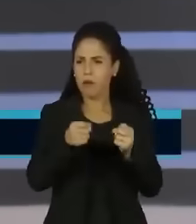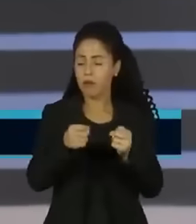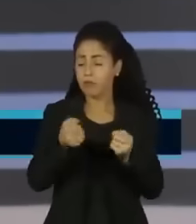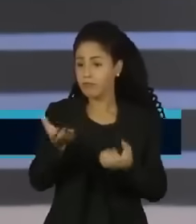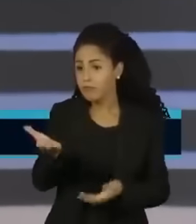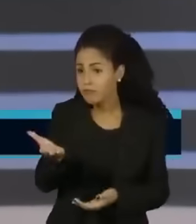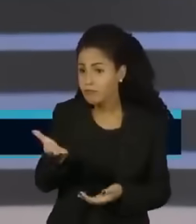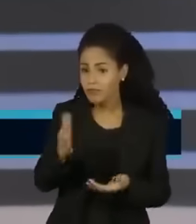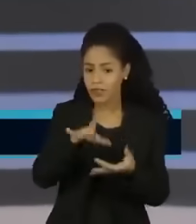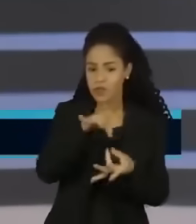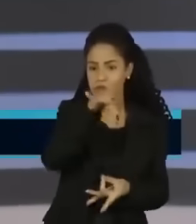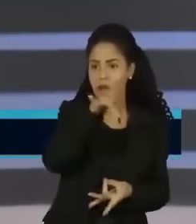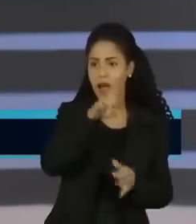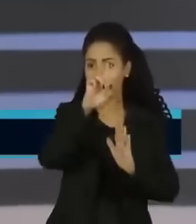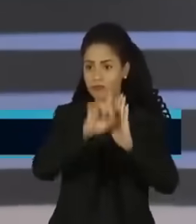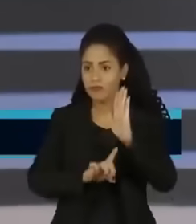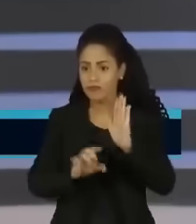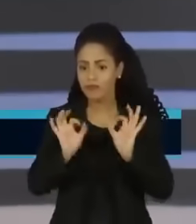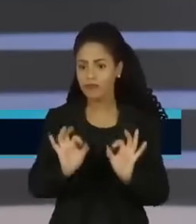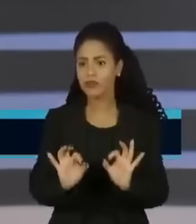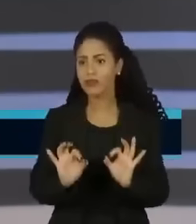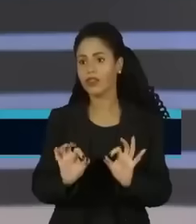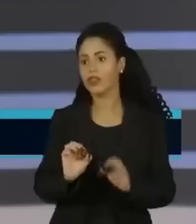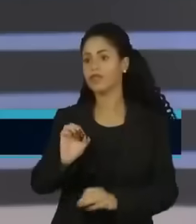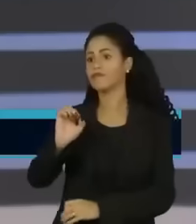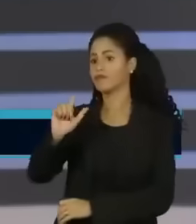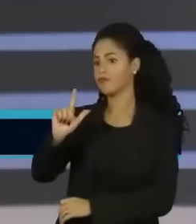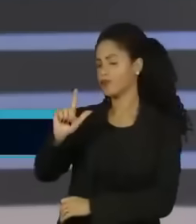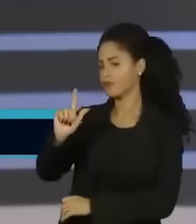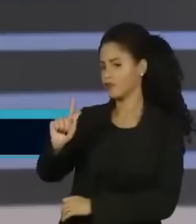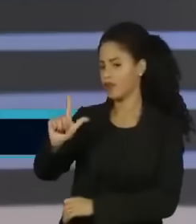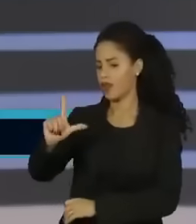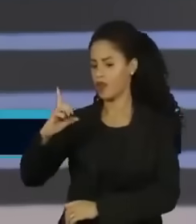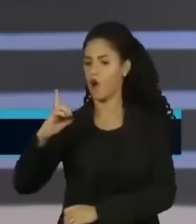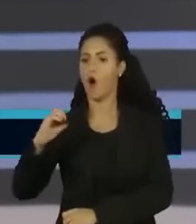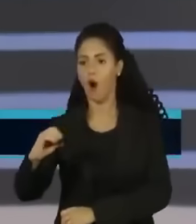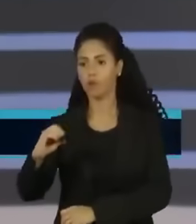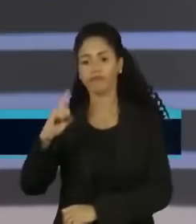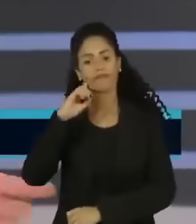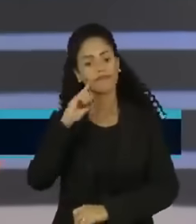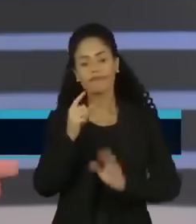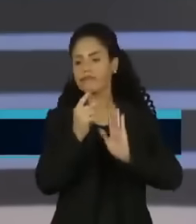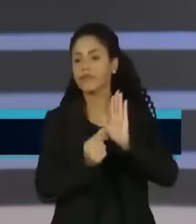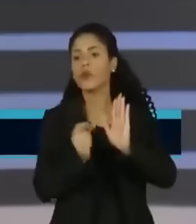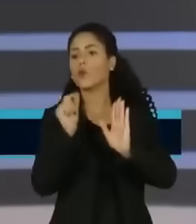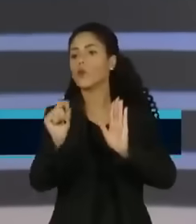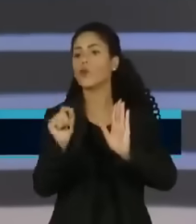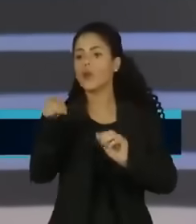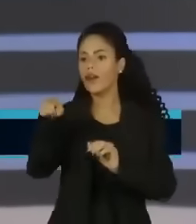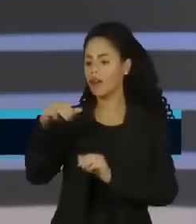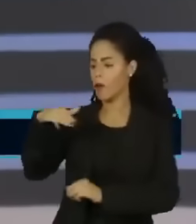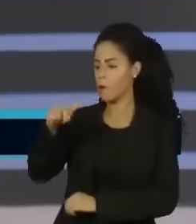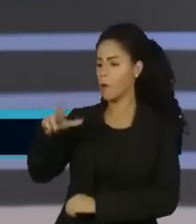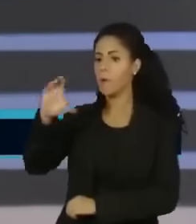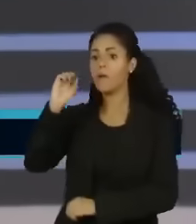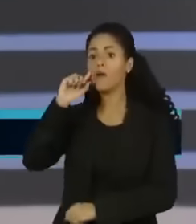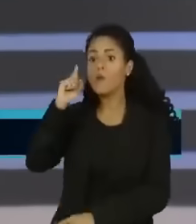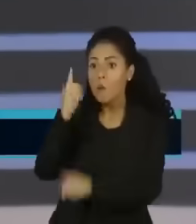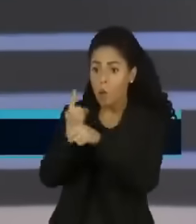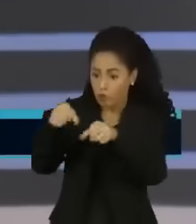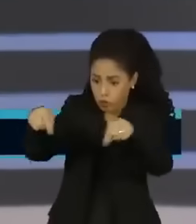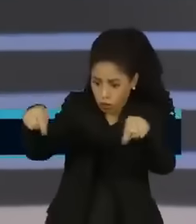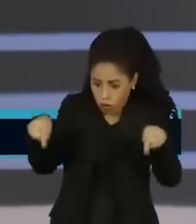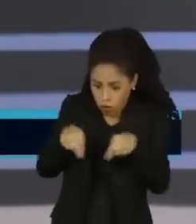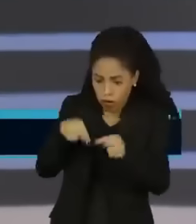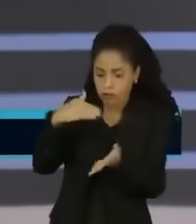um decreto de garantia de lei da ordem, uma GLO, e a partir daí um estado de sítio. Foi encontrado, inclusive, no gabinete, no